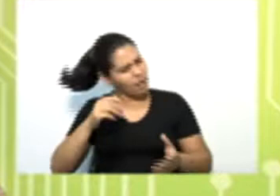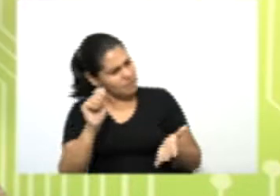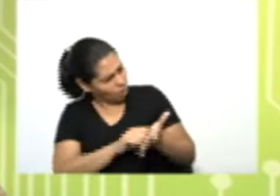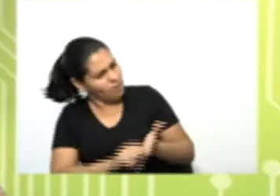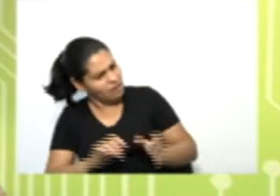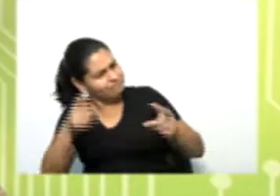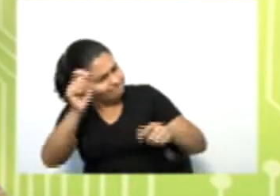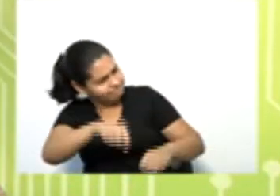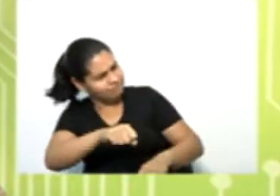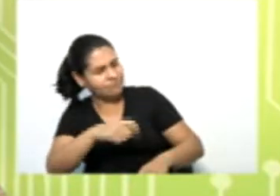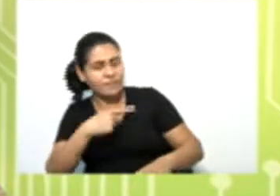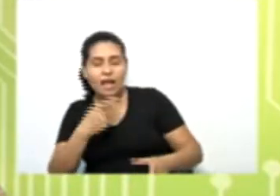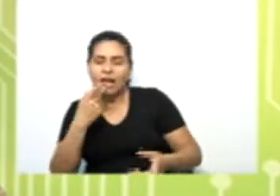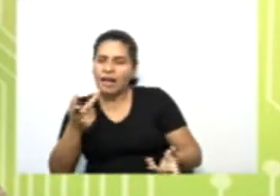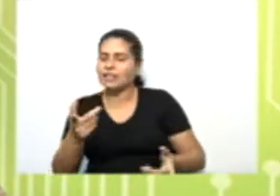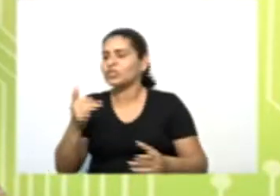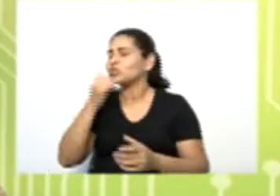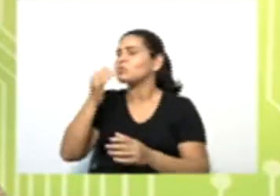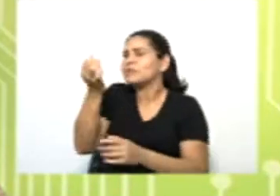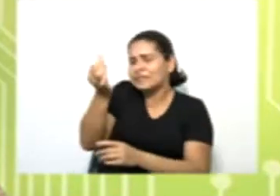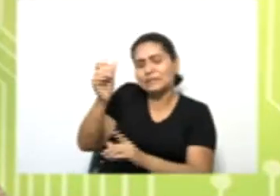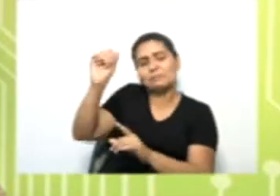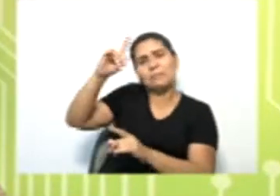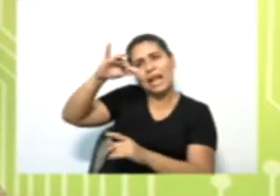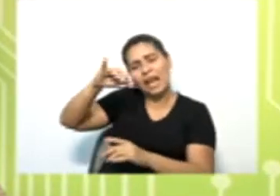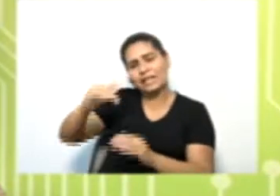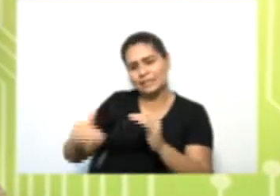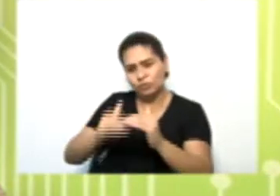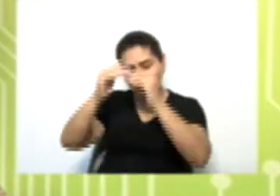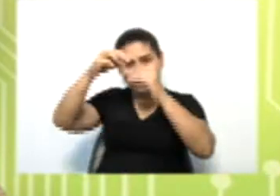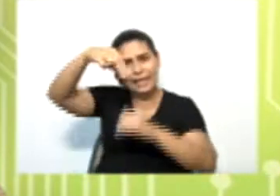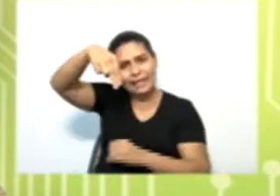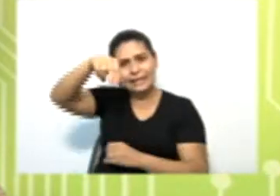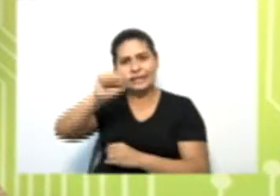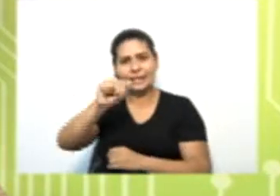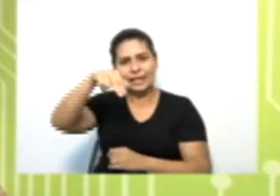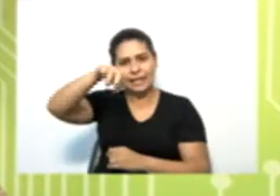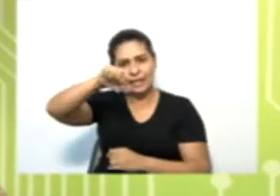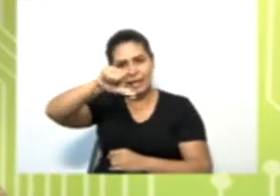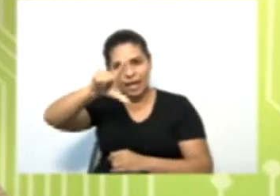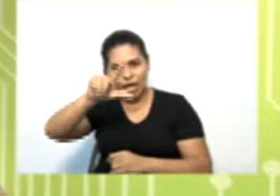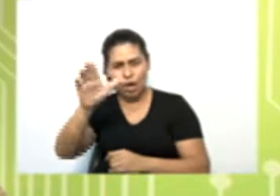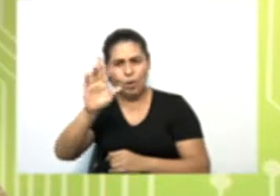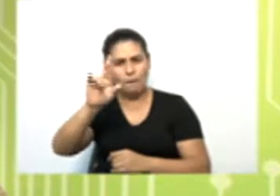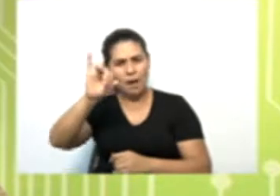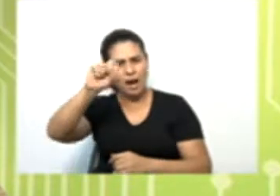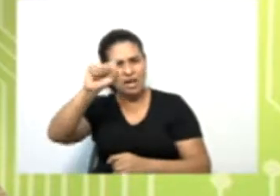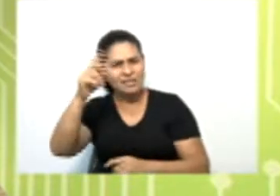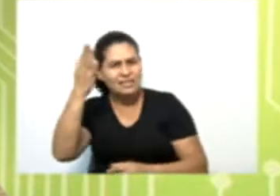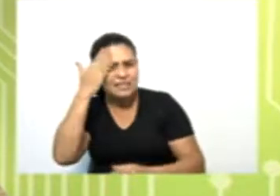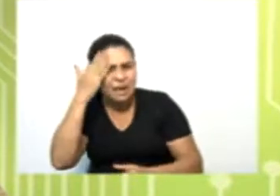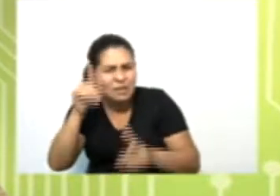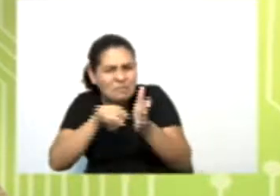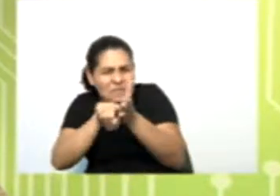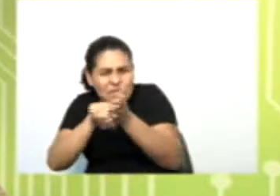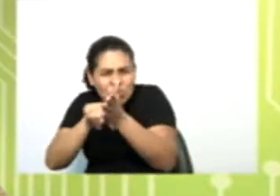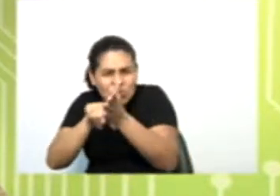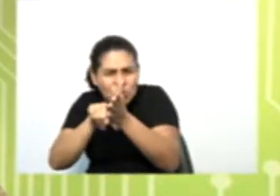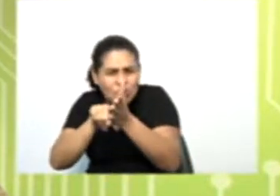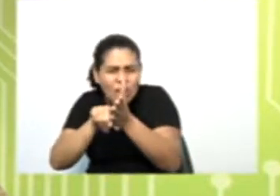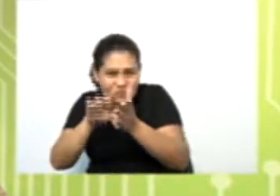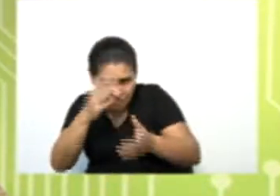aí, olha só. Os 6 pilares da autoestima de Nathanael Bryan. Sabe quanto tempo ele passou pesquisando